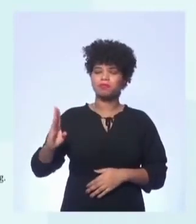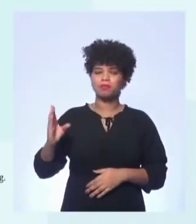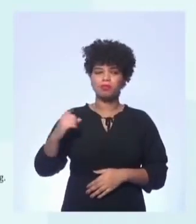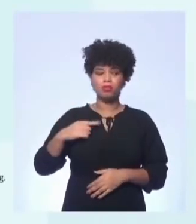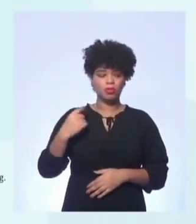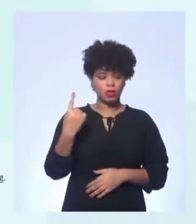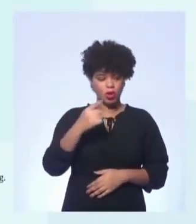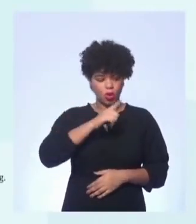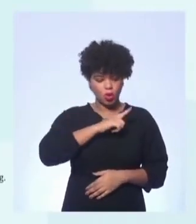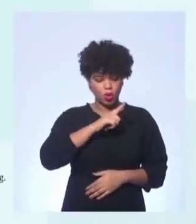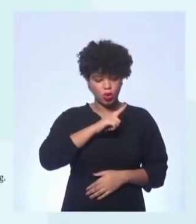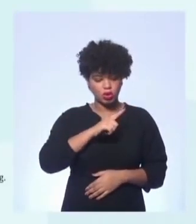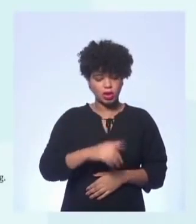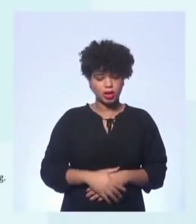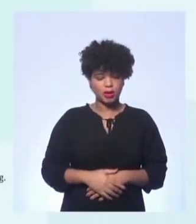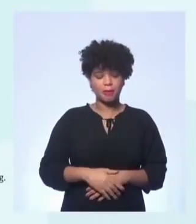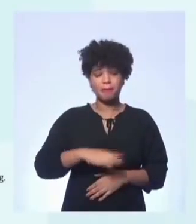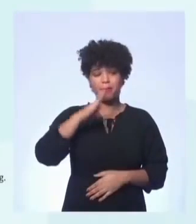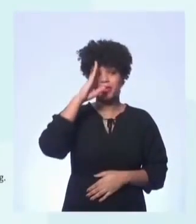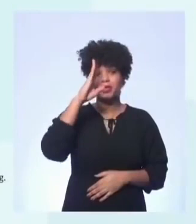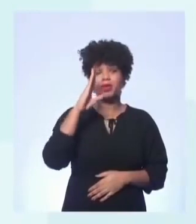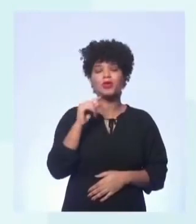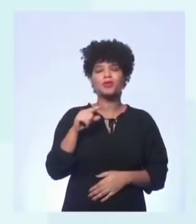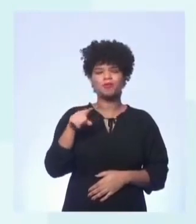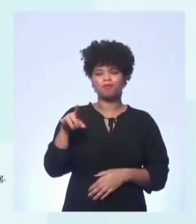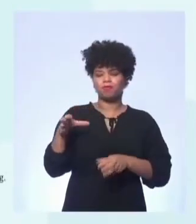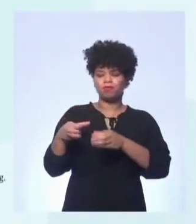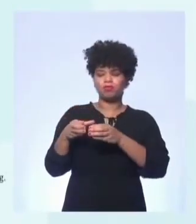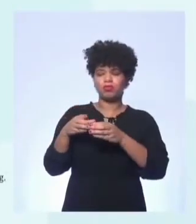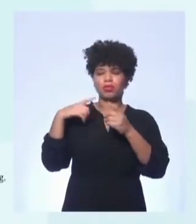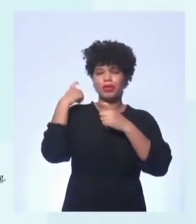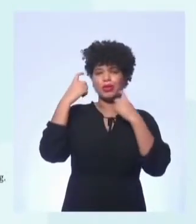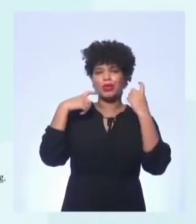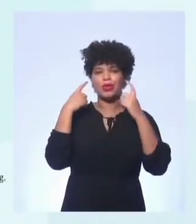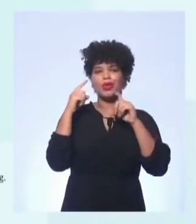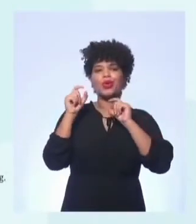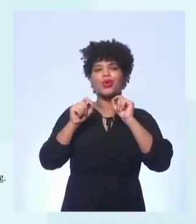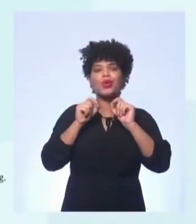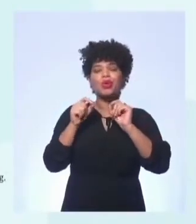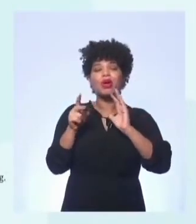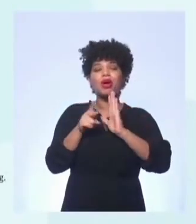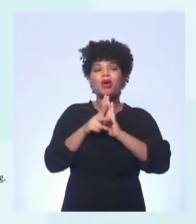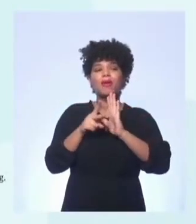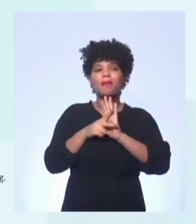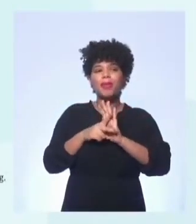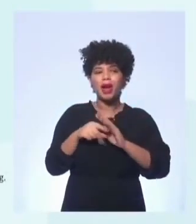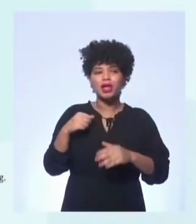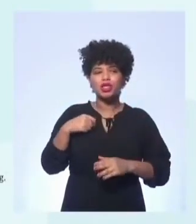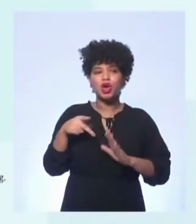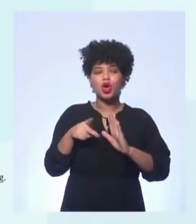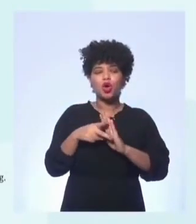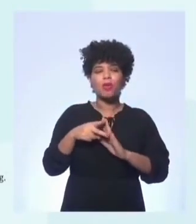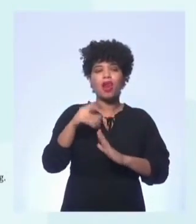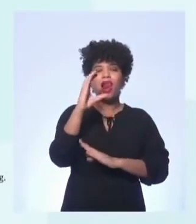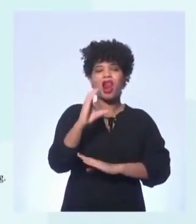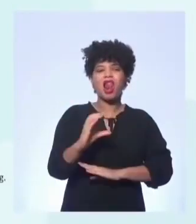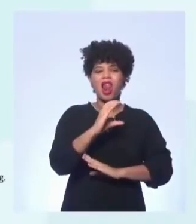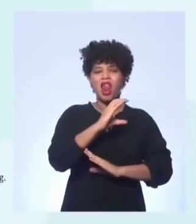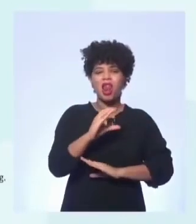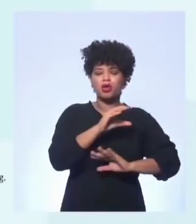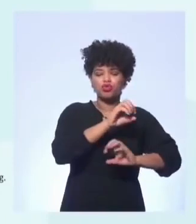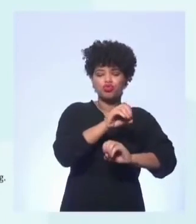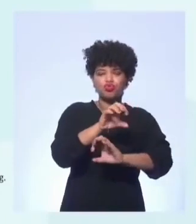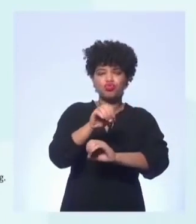uma delas, uma das grandes preocupações dos portugueses, é claro que é a catequese.